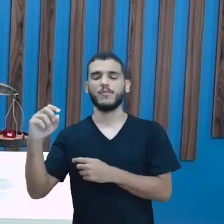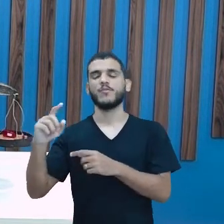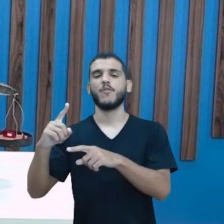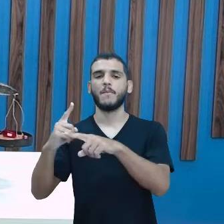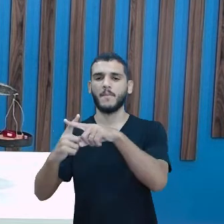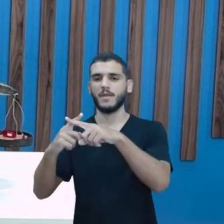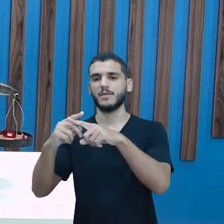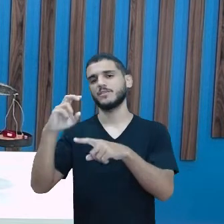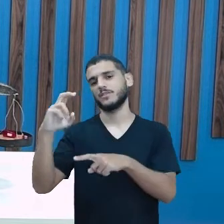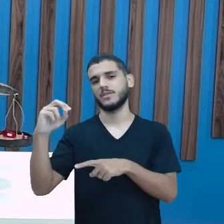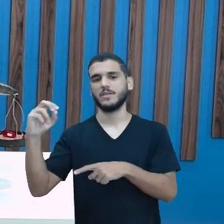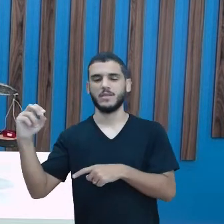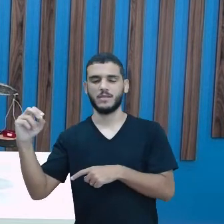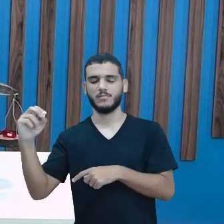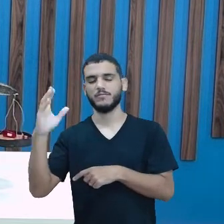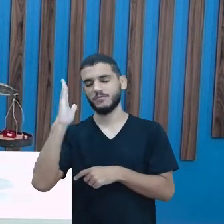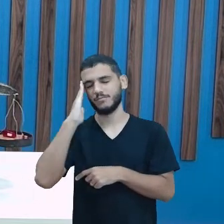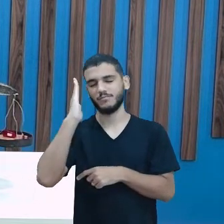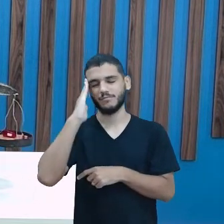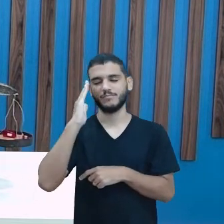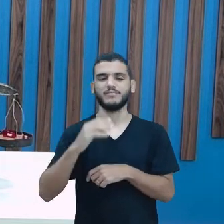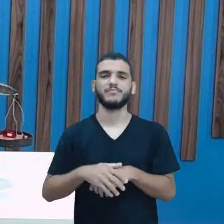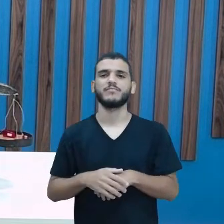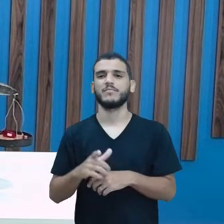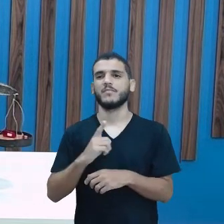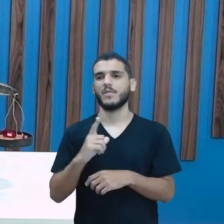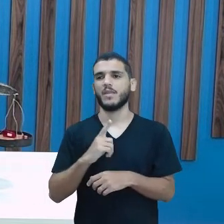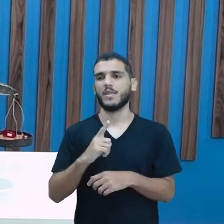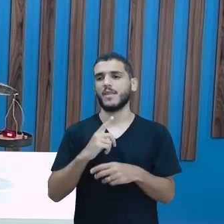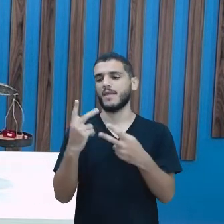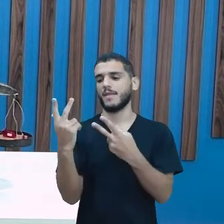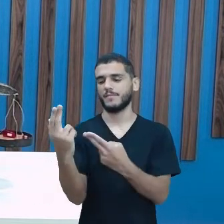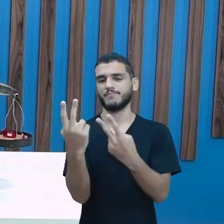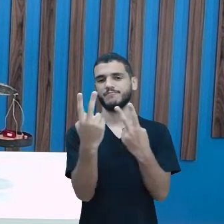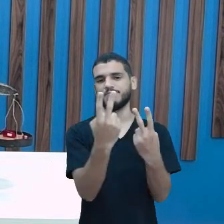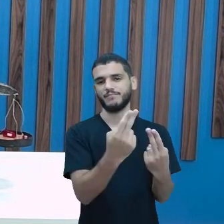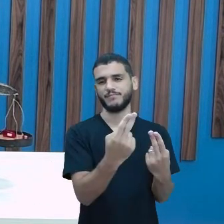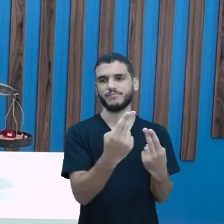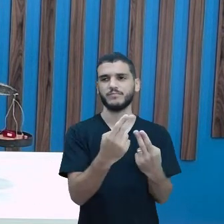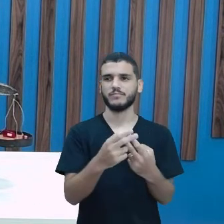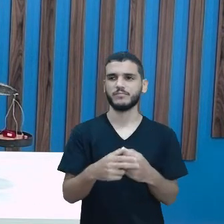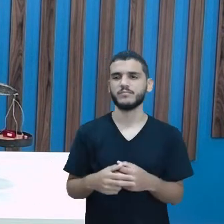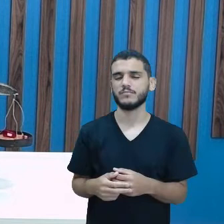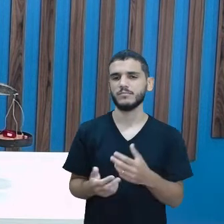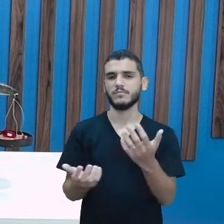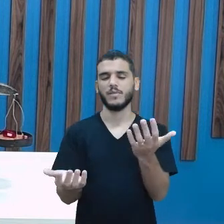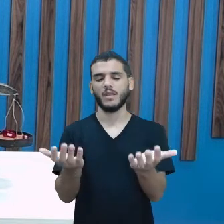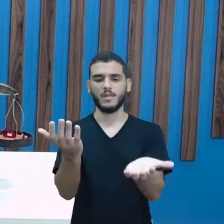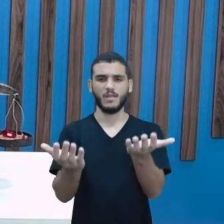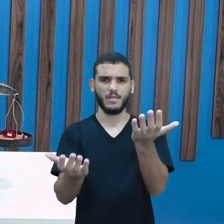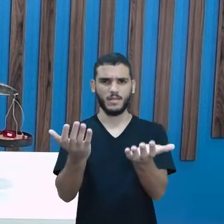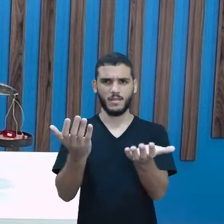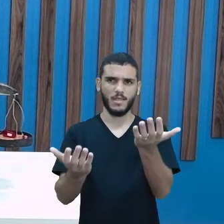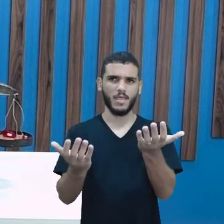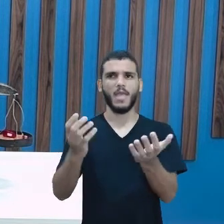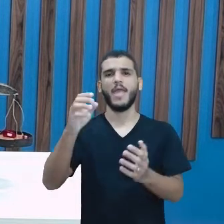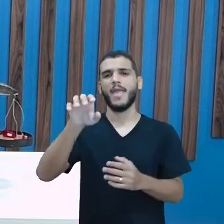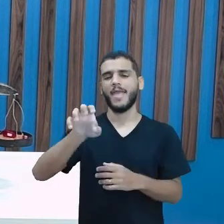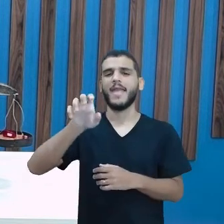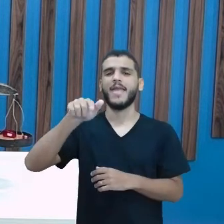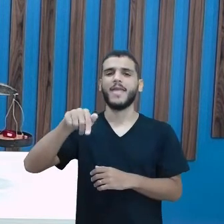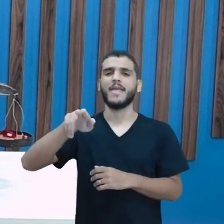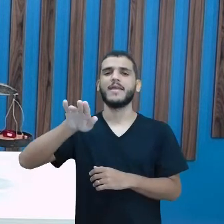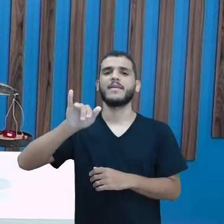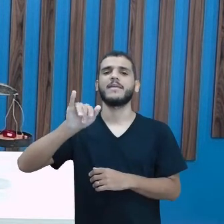quilograma. Então, vejam aqui a relação de igualdade, uma relação de equivalência. Eu tenho objetos, né? Eu